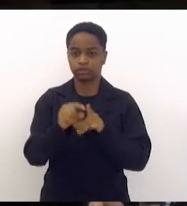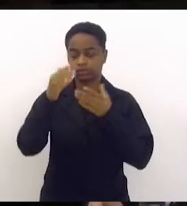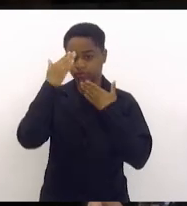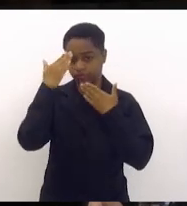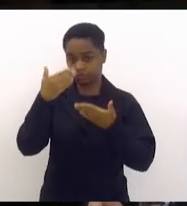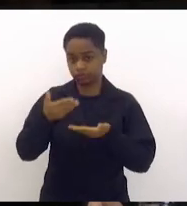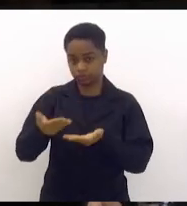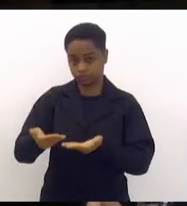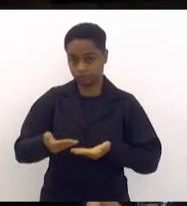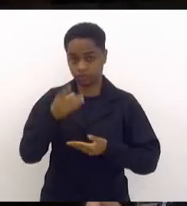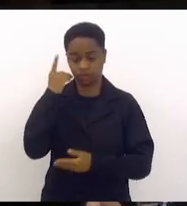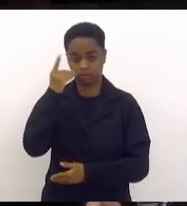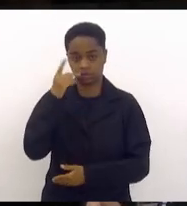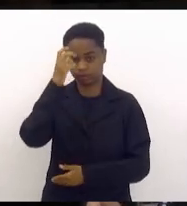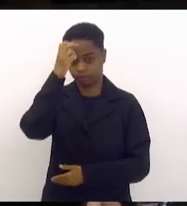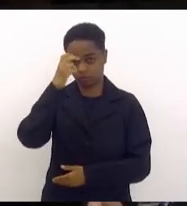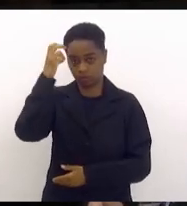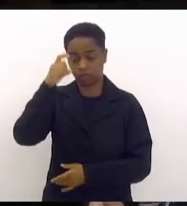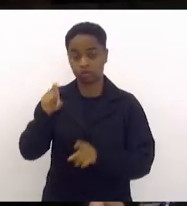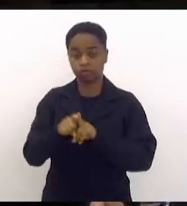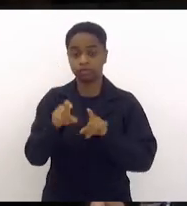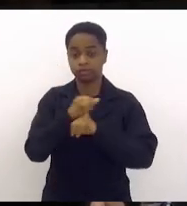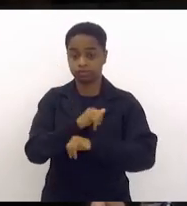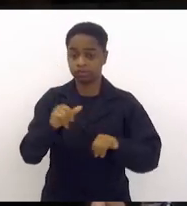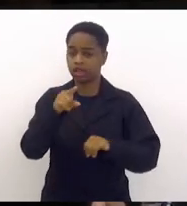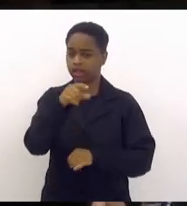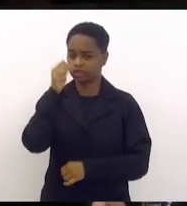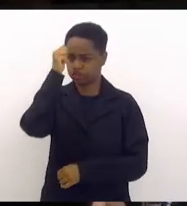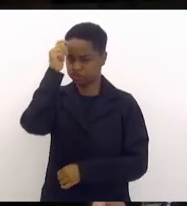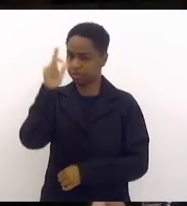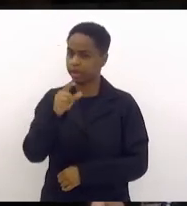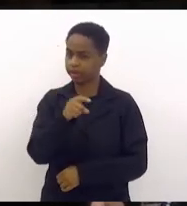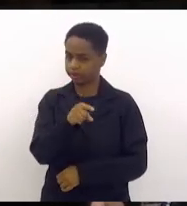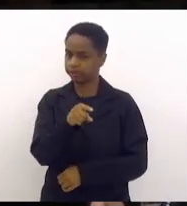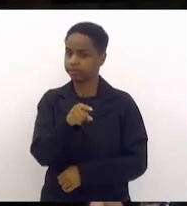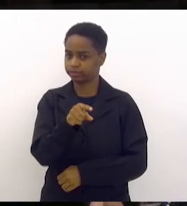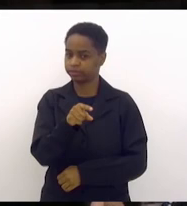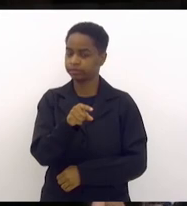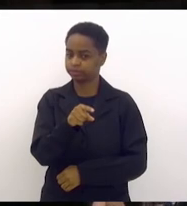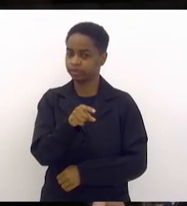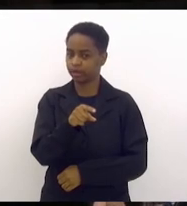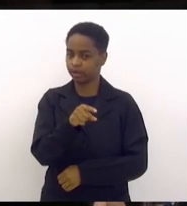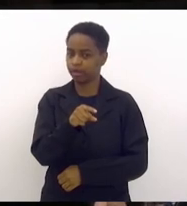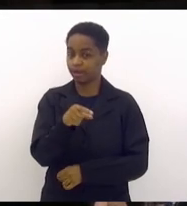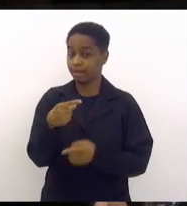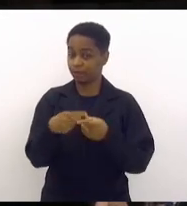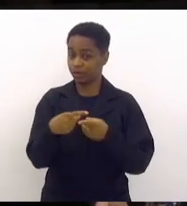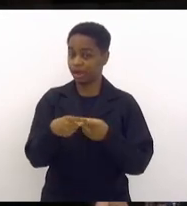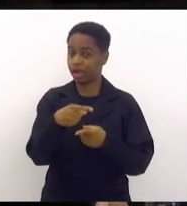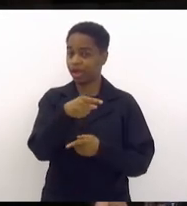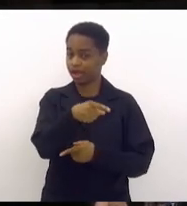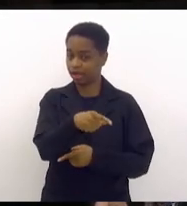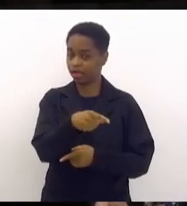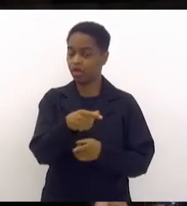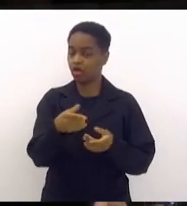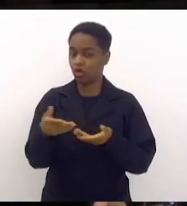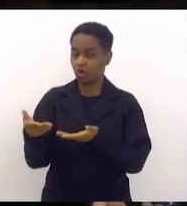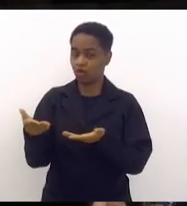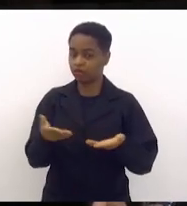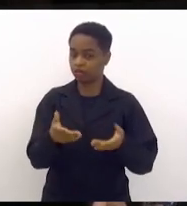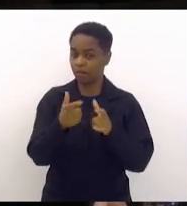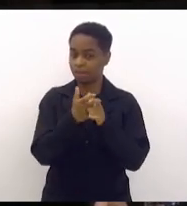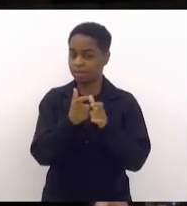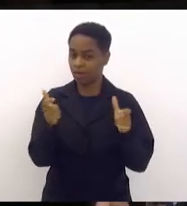convite da deputada Verônica e dizer que a Verônica é muito esperta viu gente porque para além dela ter convidado a maioria de